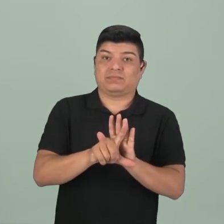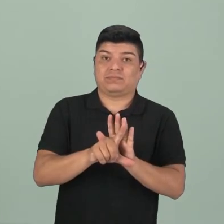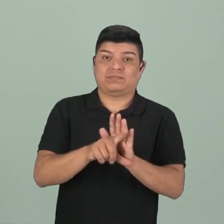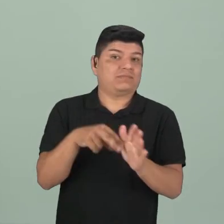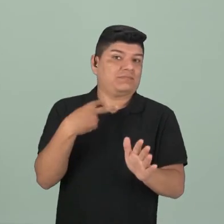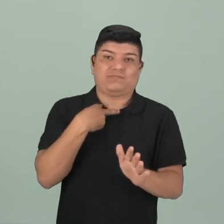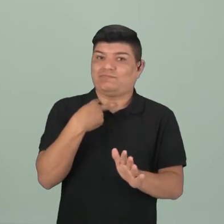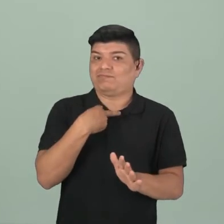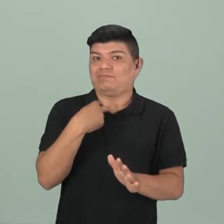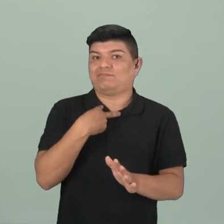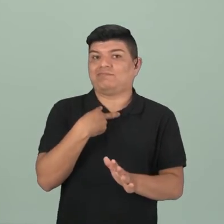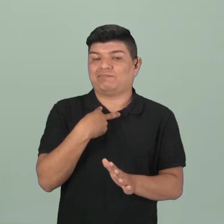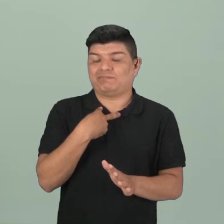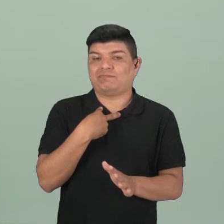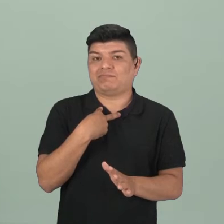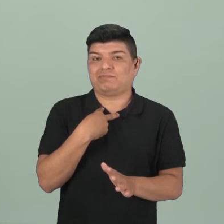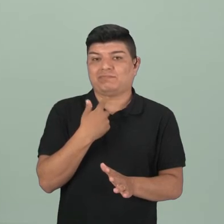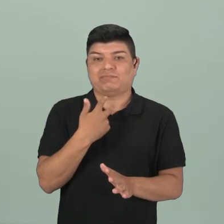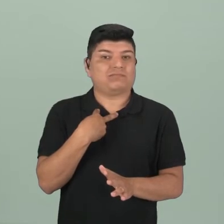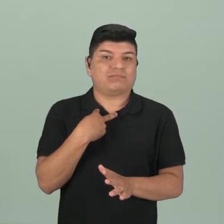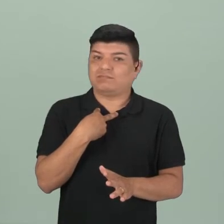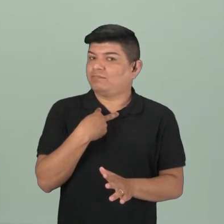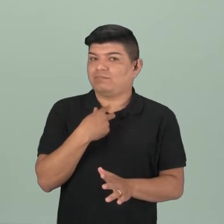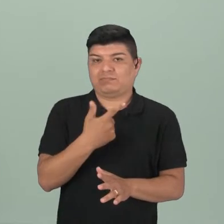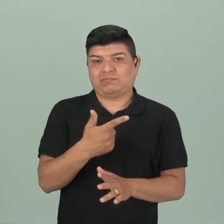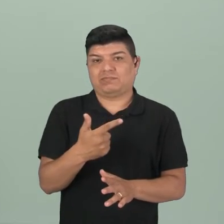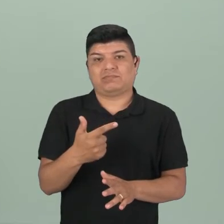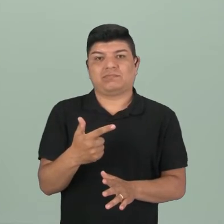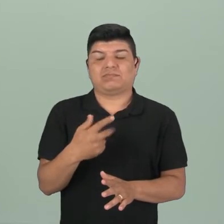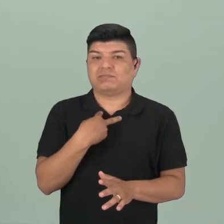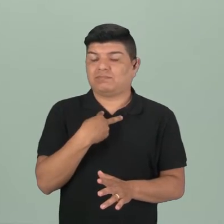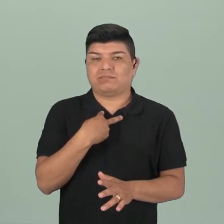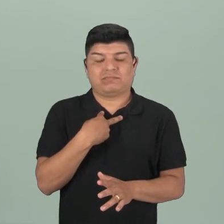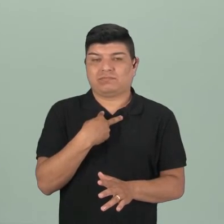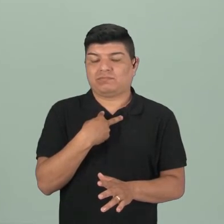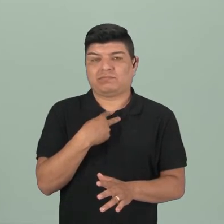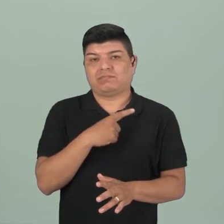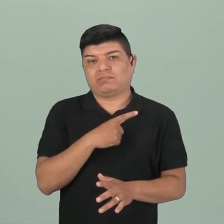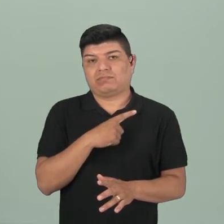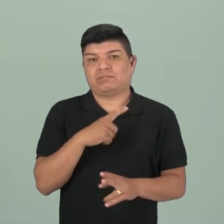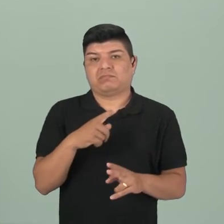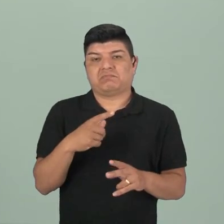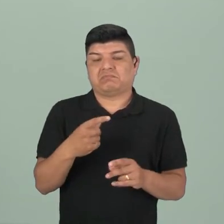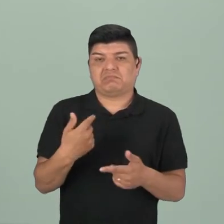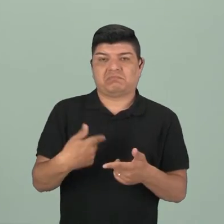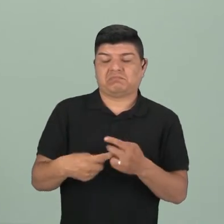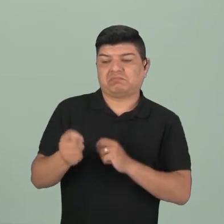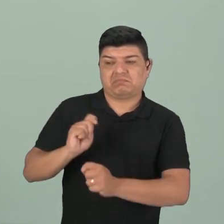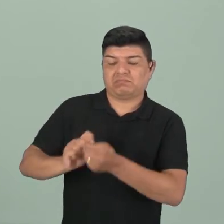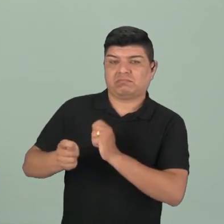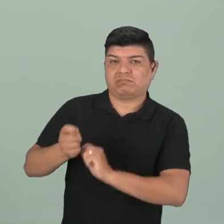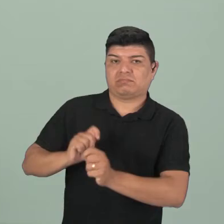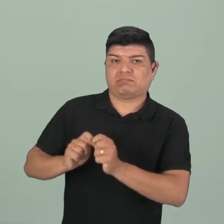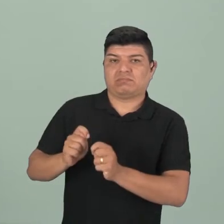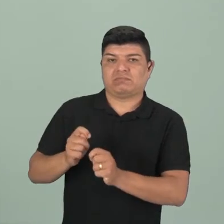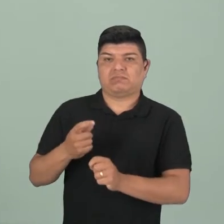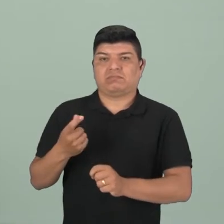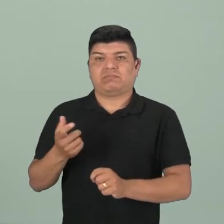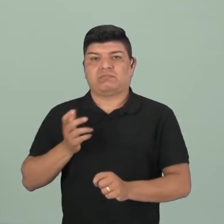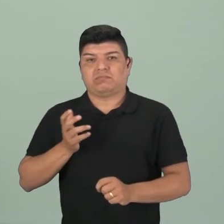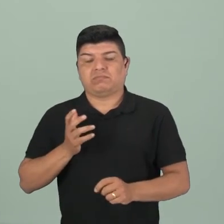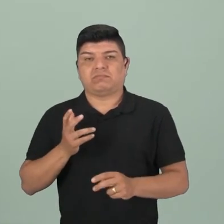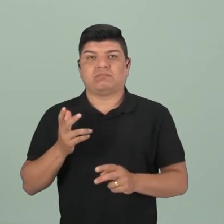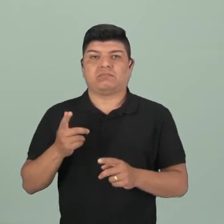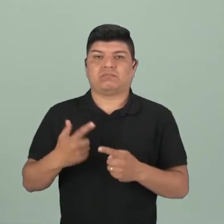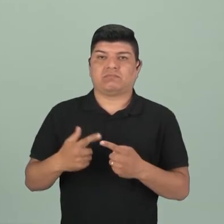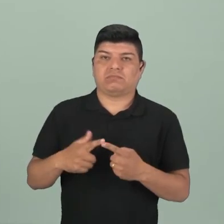Não existe aí, não deveria existir, né, qualquer restrição por questão aquisitiva ou econômica. Você não poderia comprar vacina ou ter